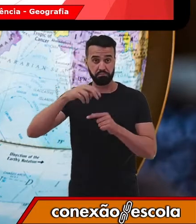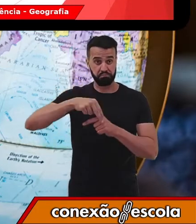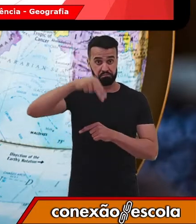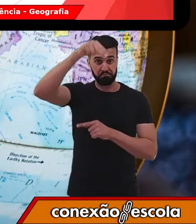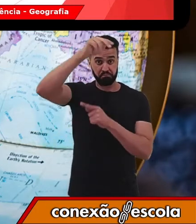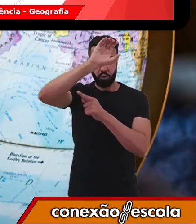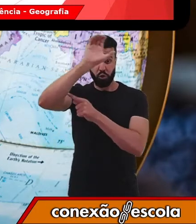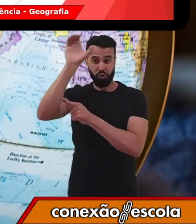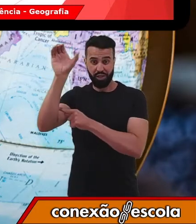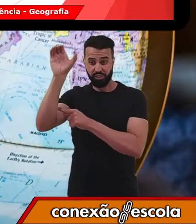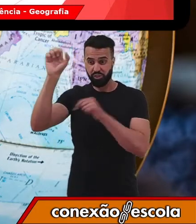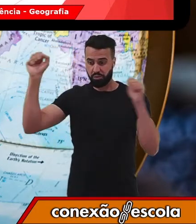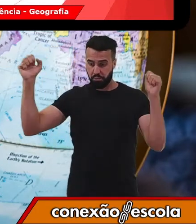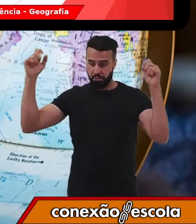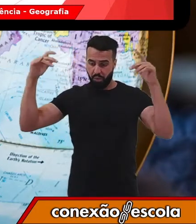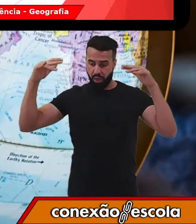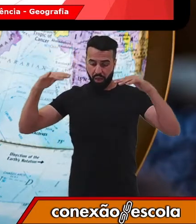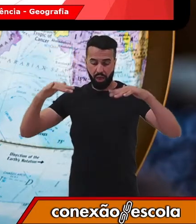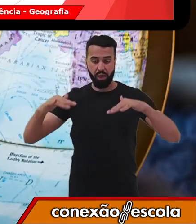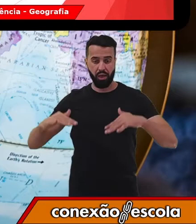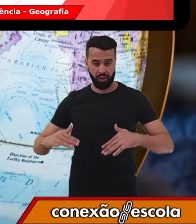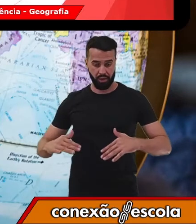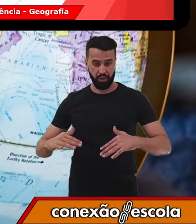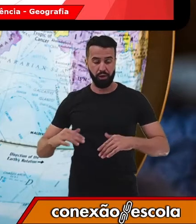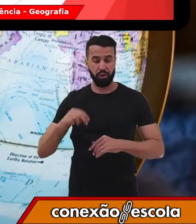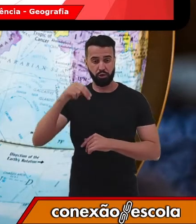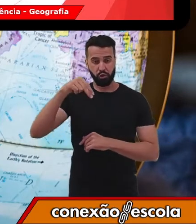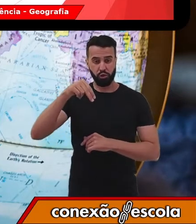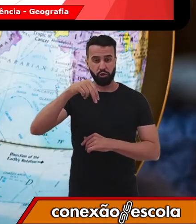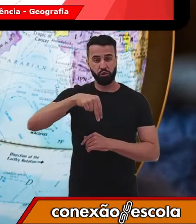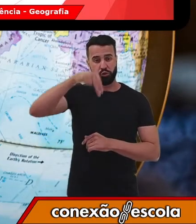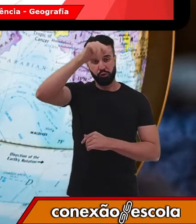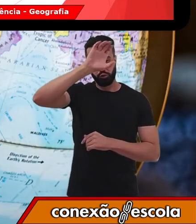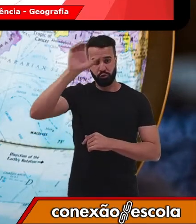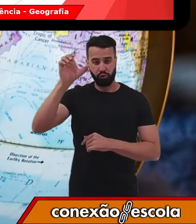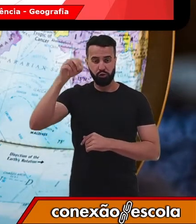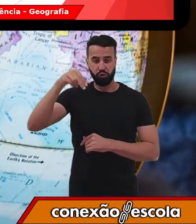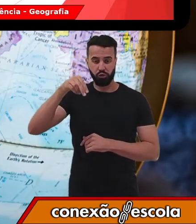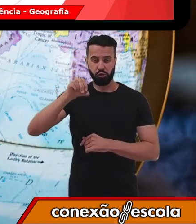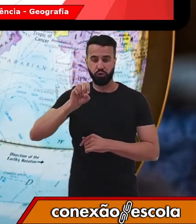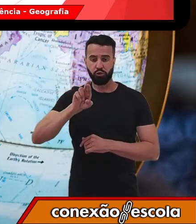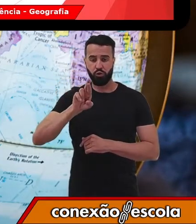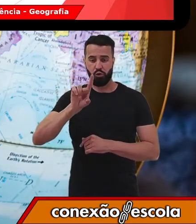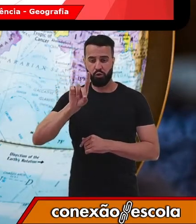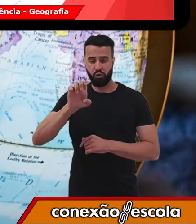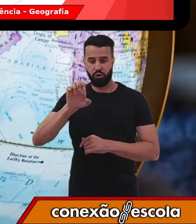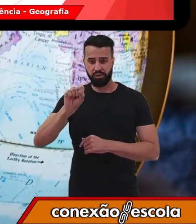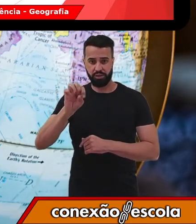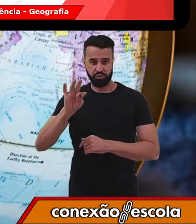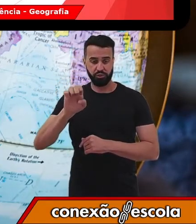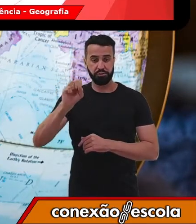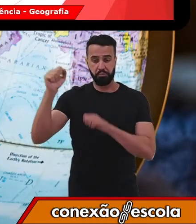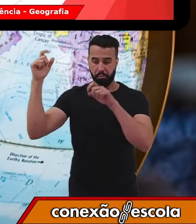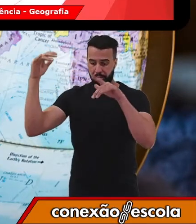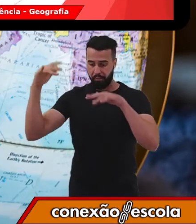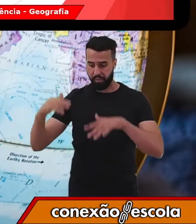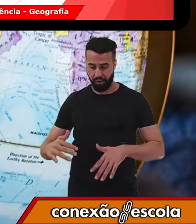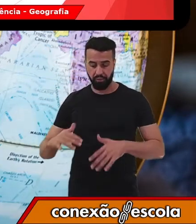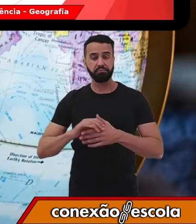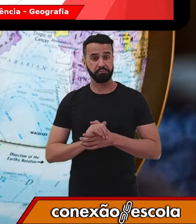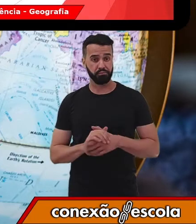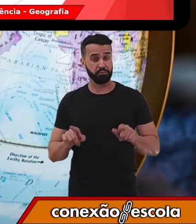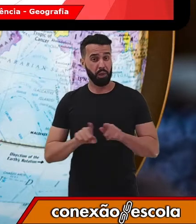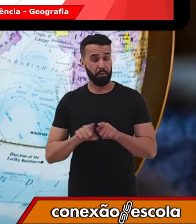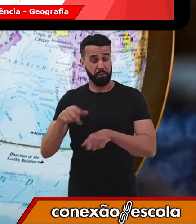disso, a região sudeste também atraiu imigrantes de vários lugares, como por exemplo, os italianos,